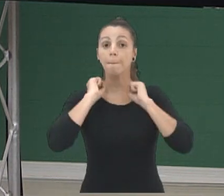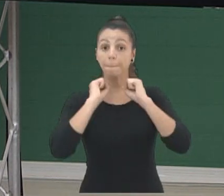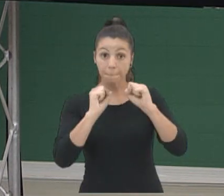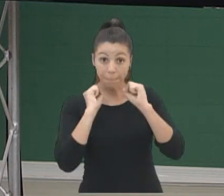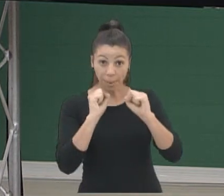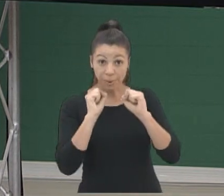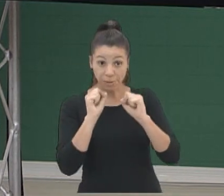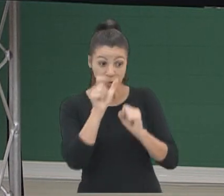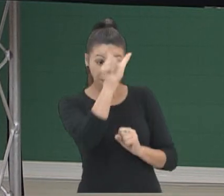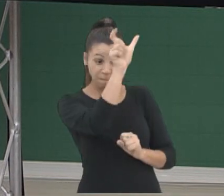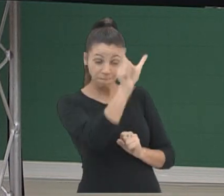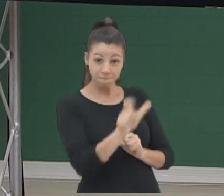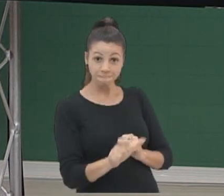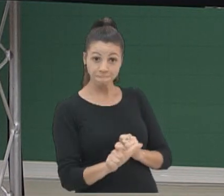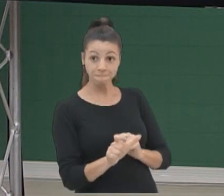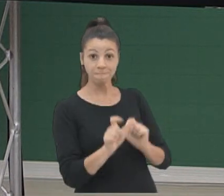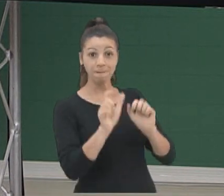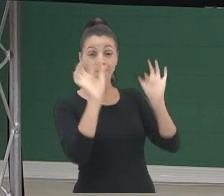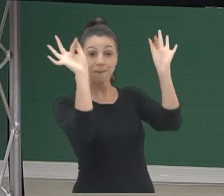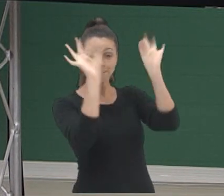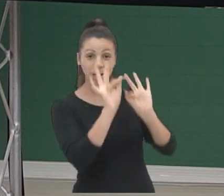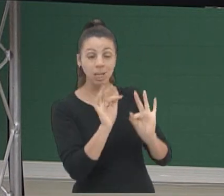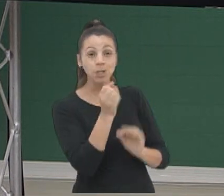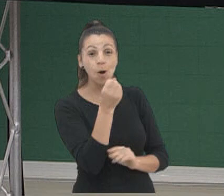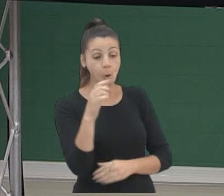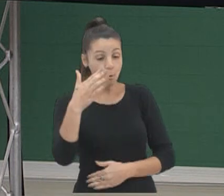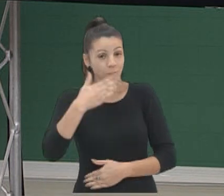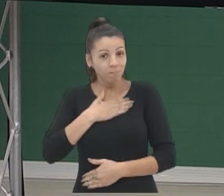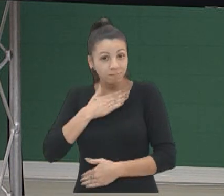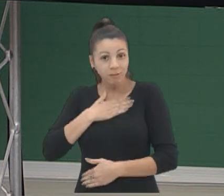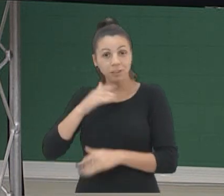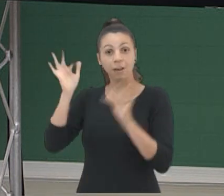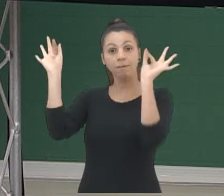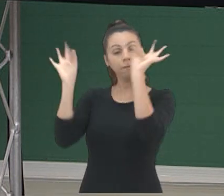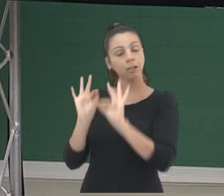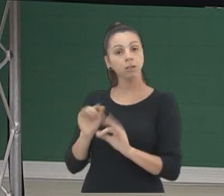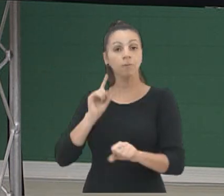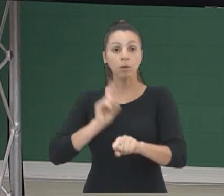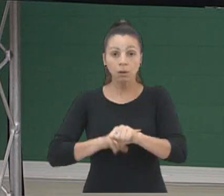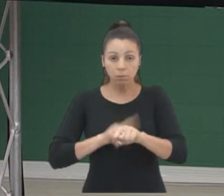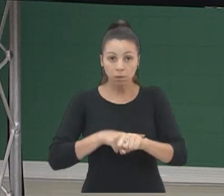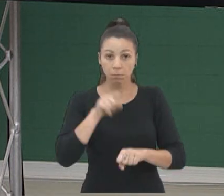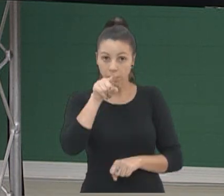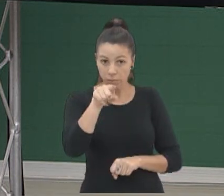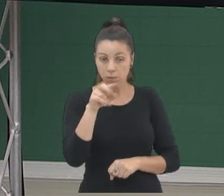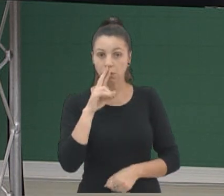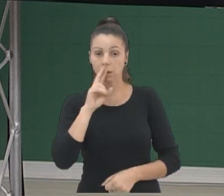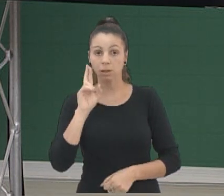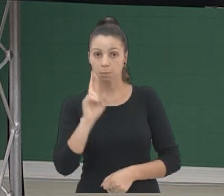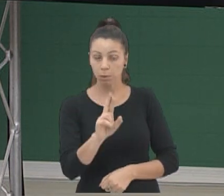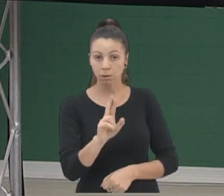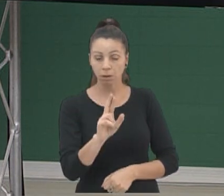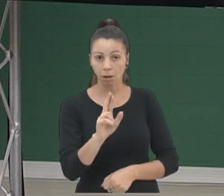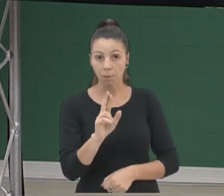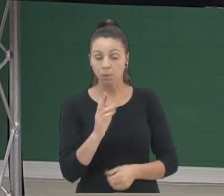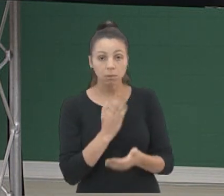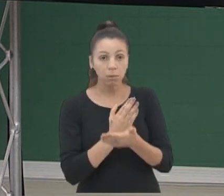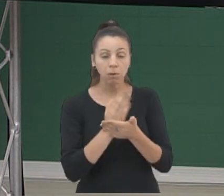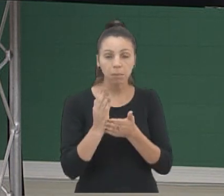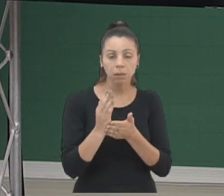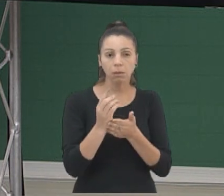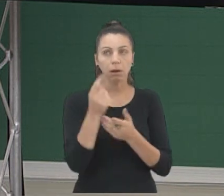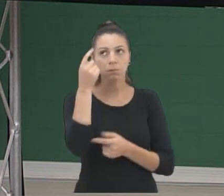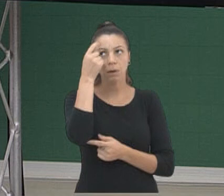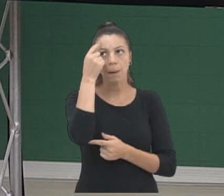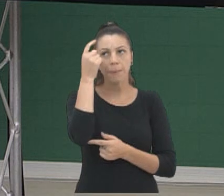você ou alguém feliz? Eu vou dar um tempo para você responder essas questões, para a gente começar a pensar no tema. É legal que